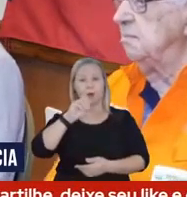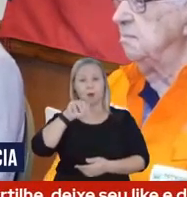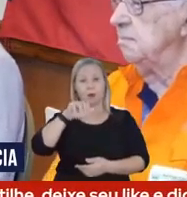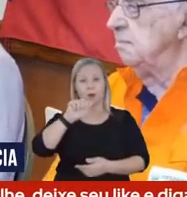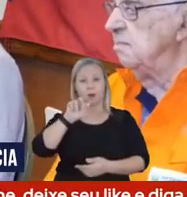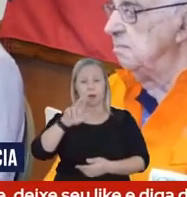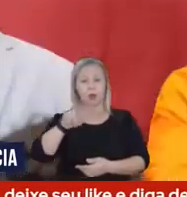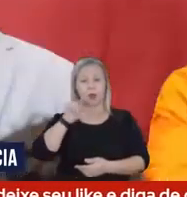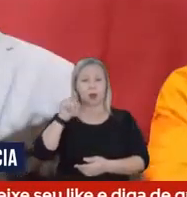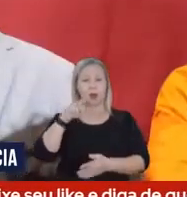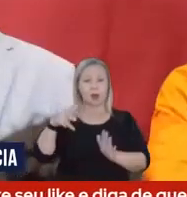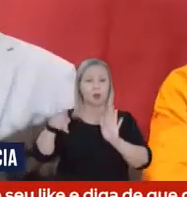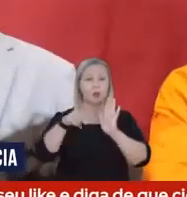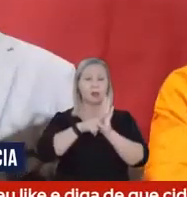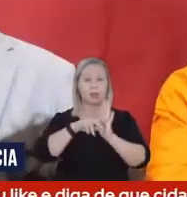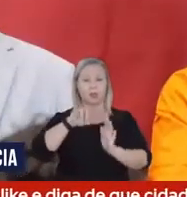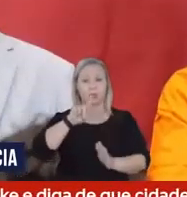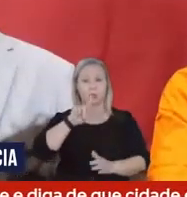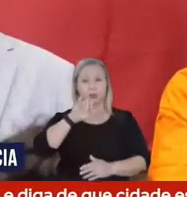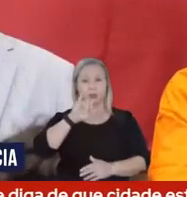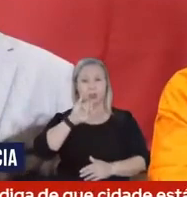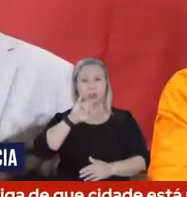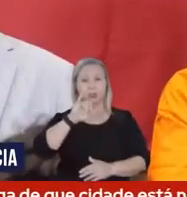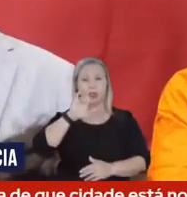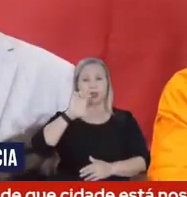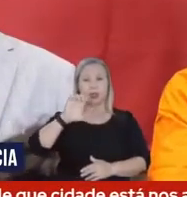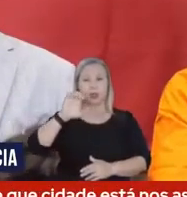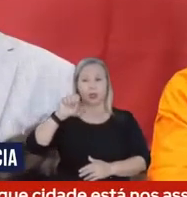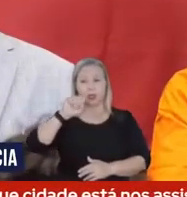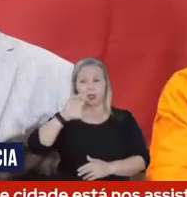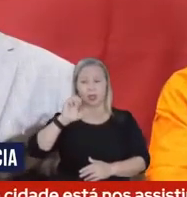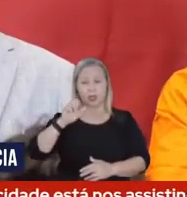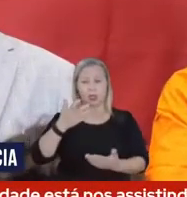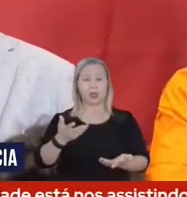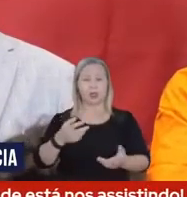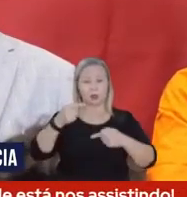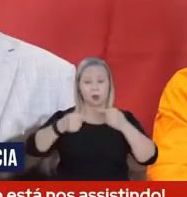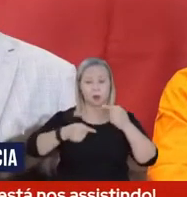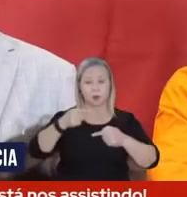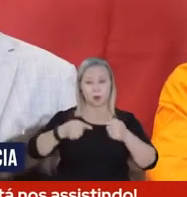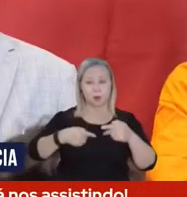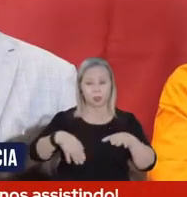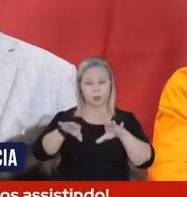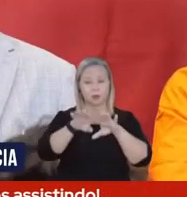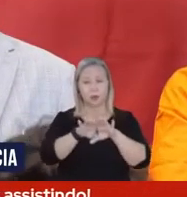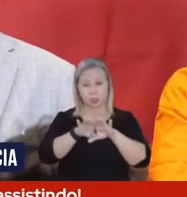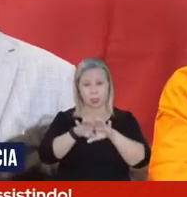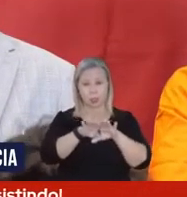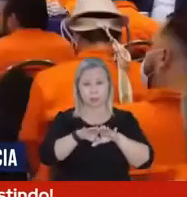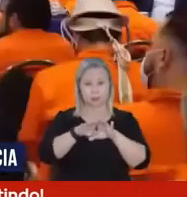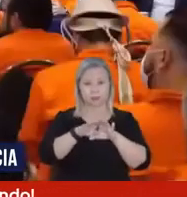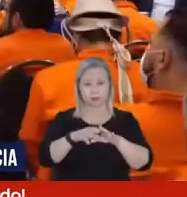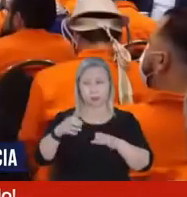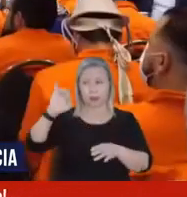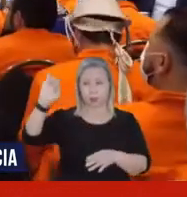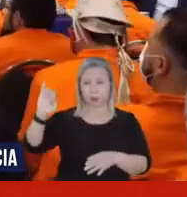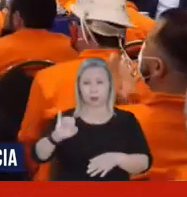a política de paridade na importação e sua consequência na inflação. Pode vir.